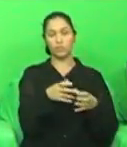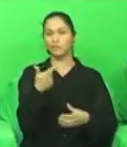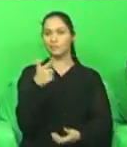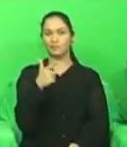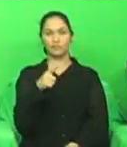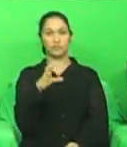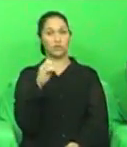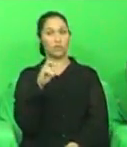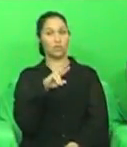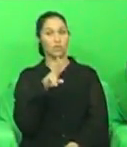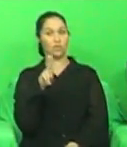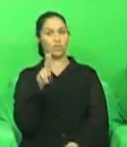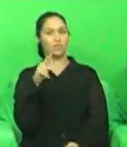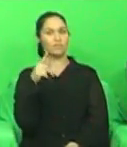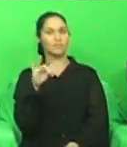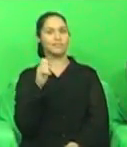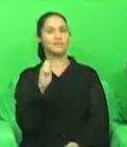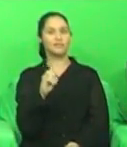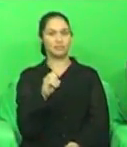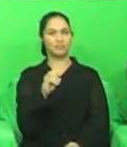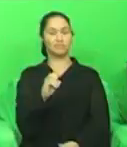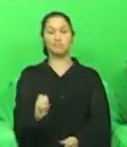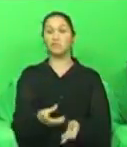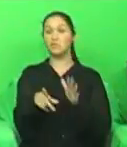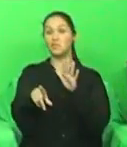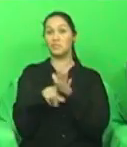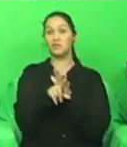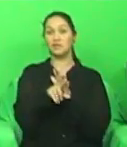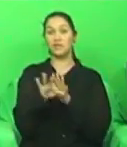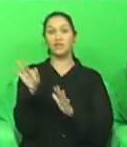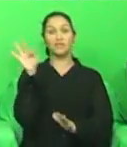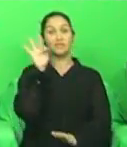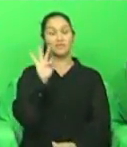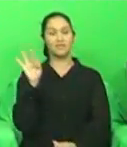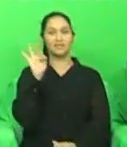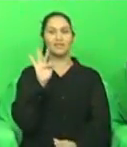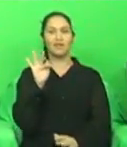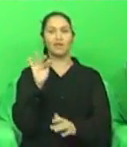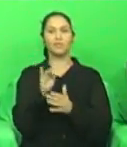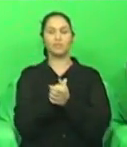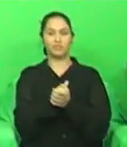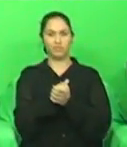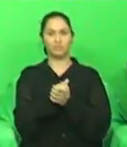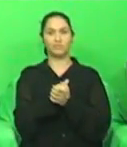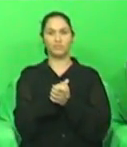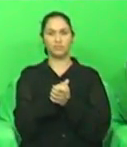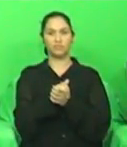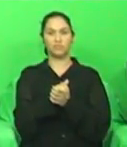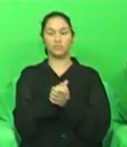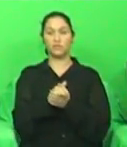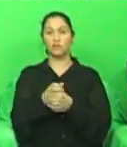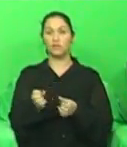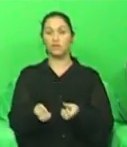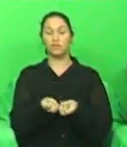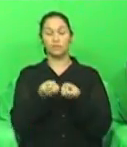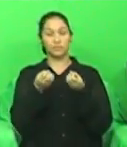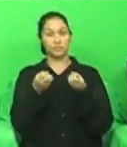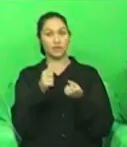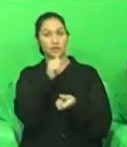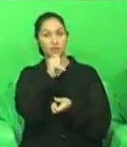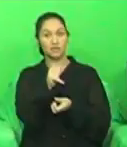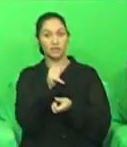ora a lei federal que orienta as empresas para que elas possam inclusive participar de processos licitatórios por